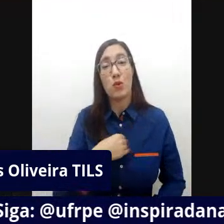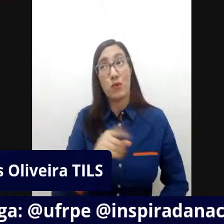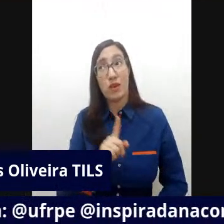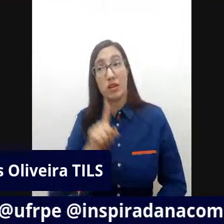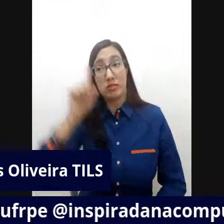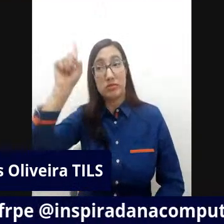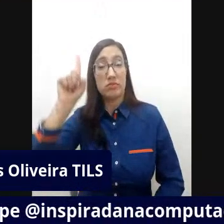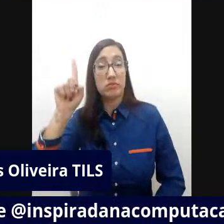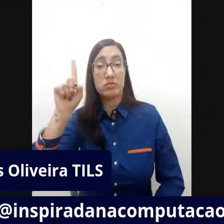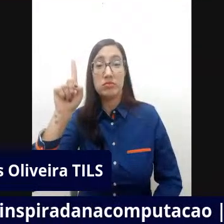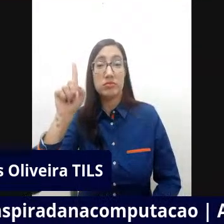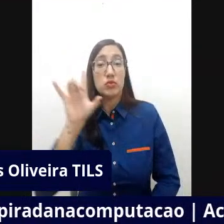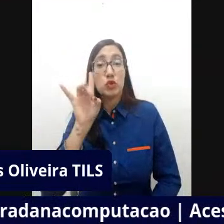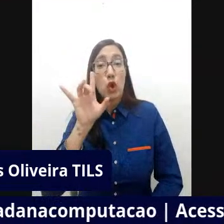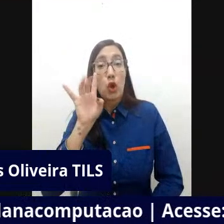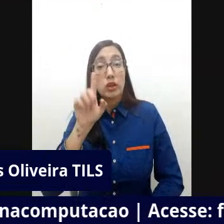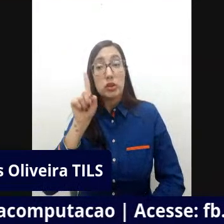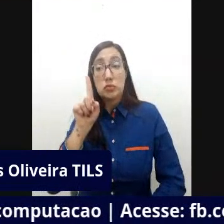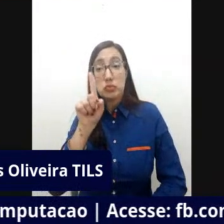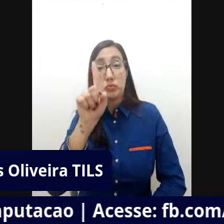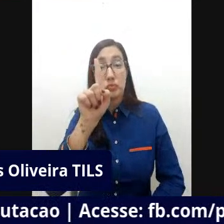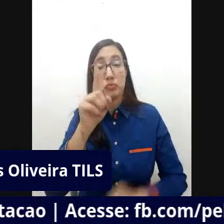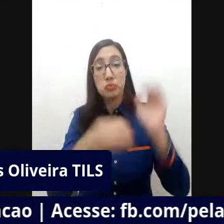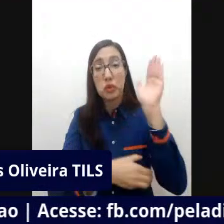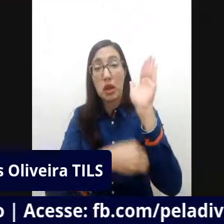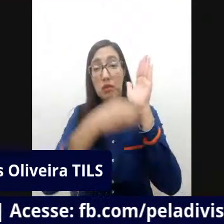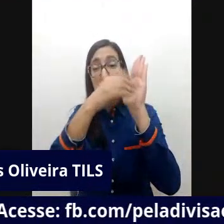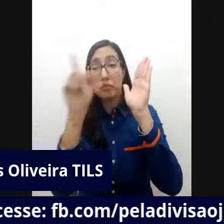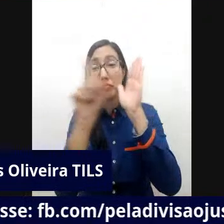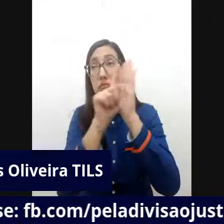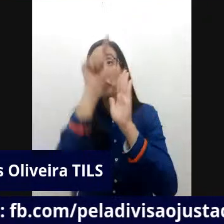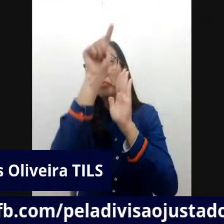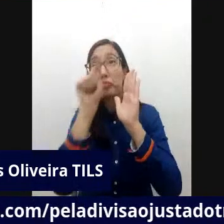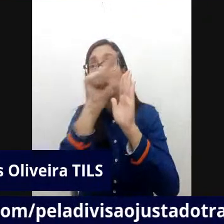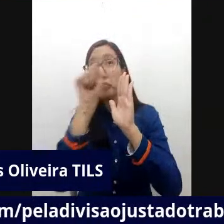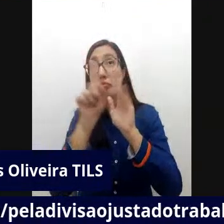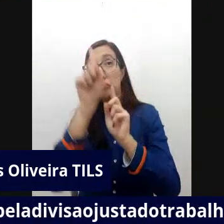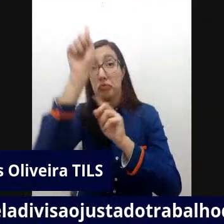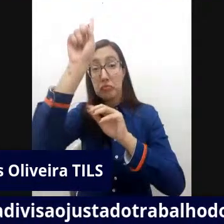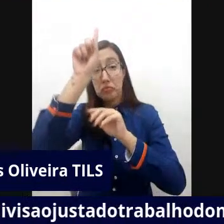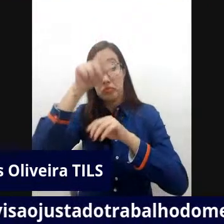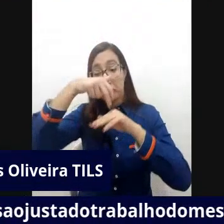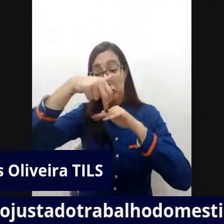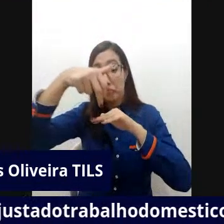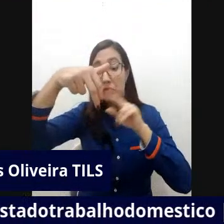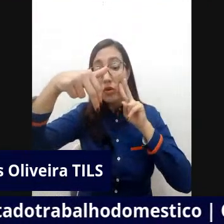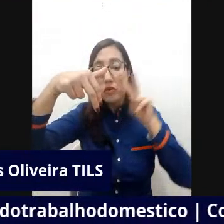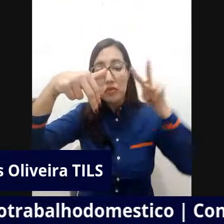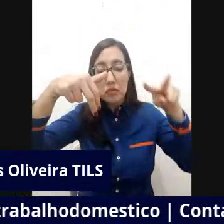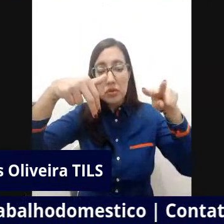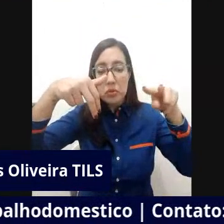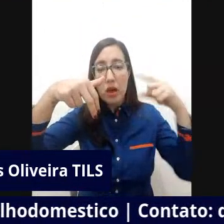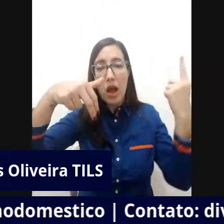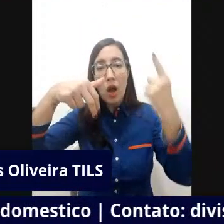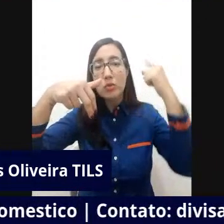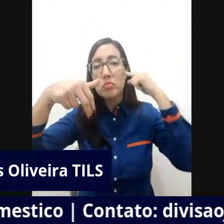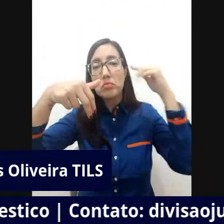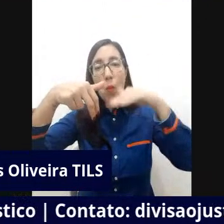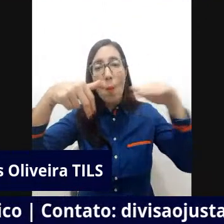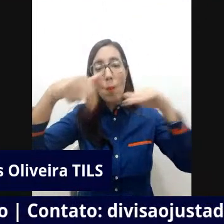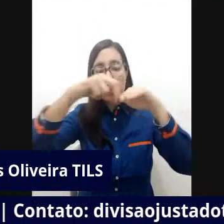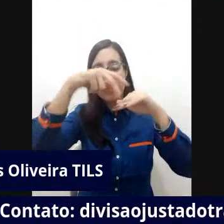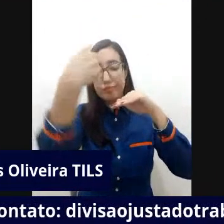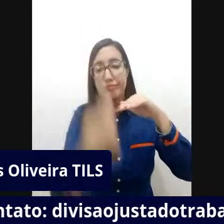felicidade, mas ajuda muita coisa, né? Ajuda a se conseguir muita coisa. O que é que eles fizeram? Se trataram. E a trabalhadora